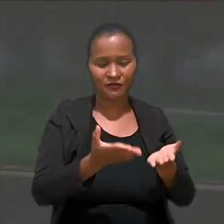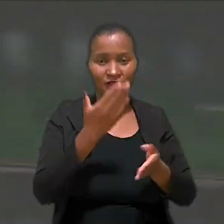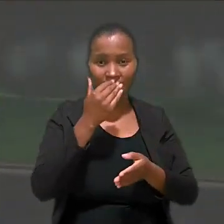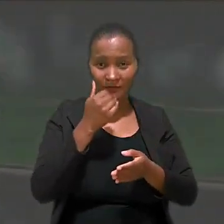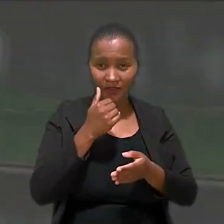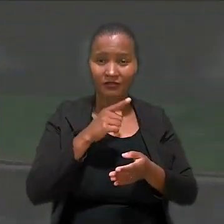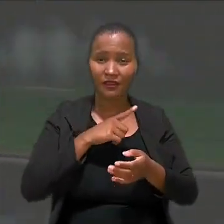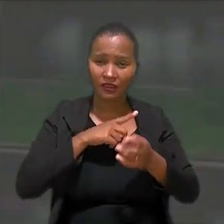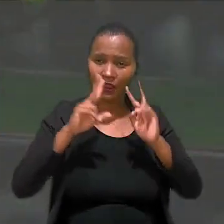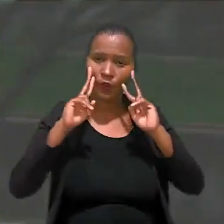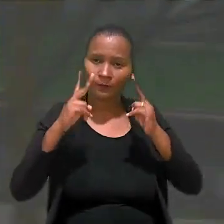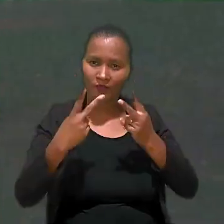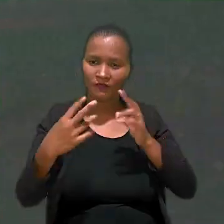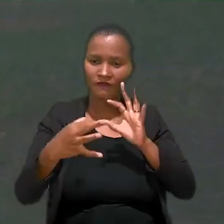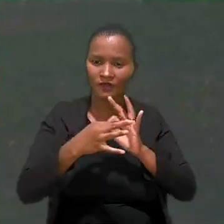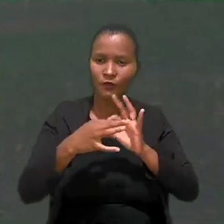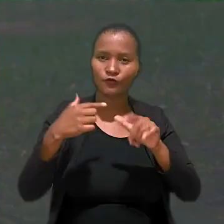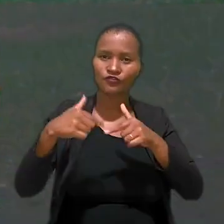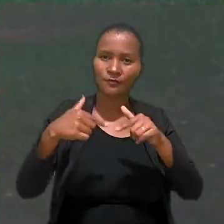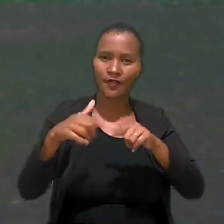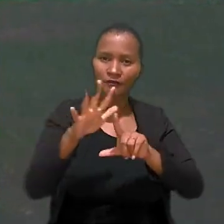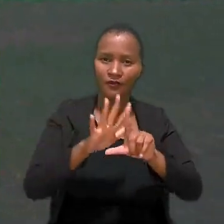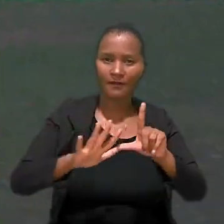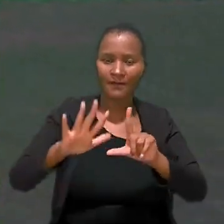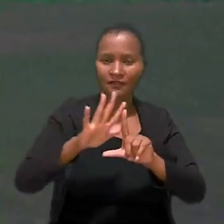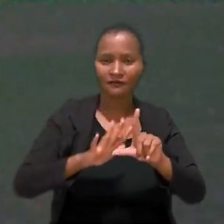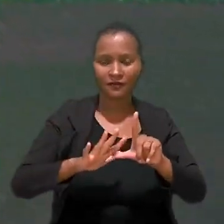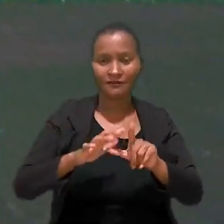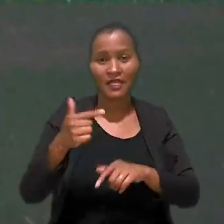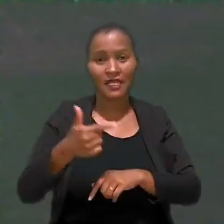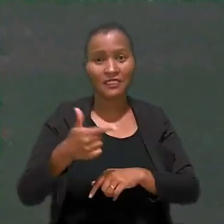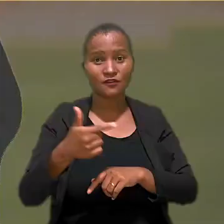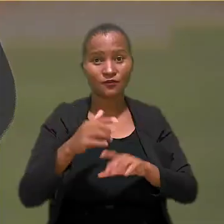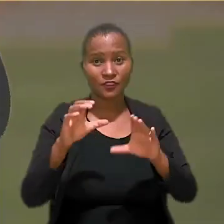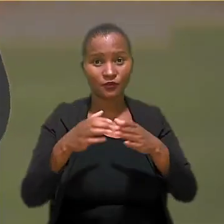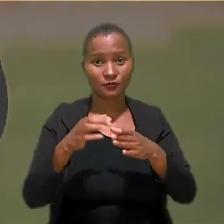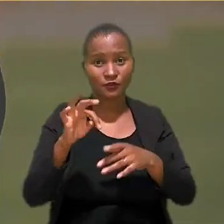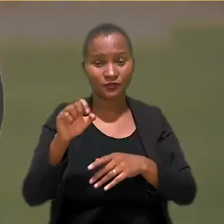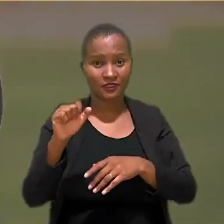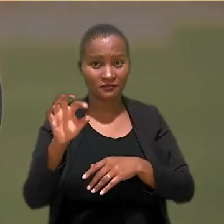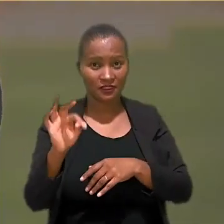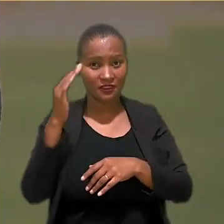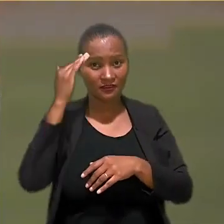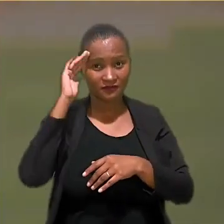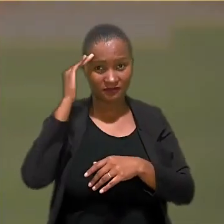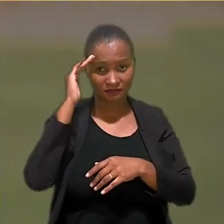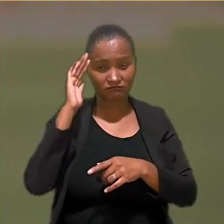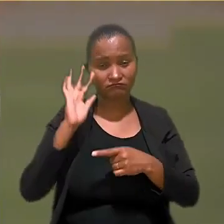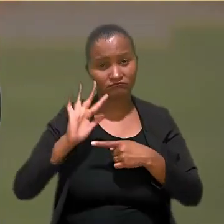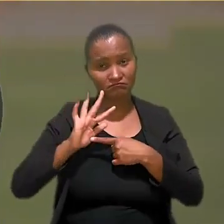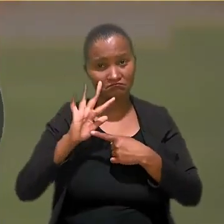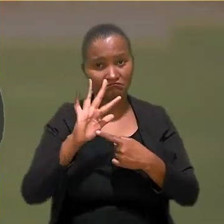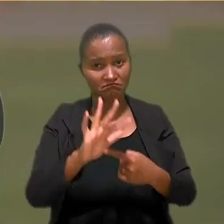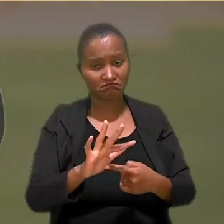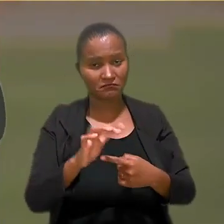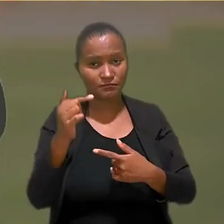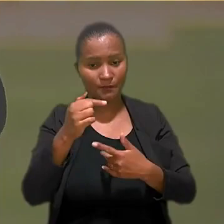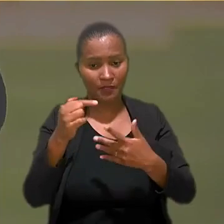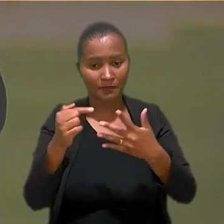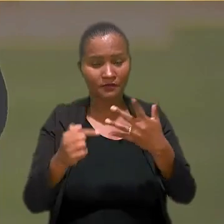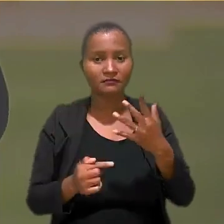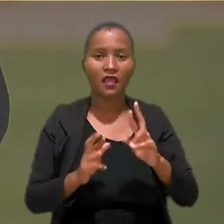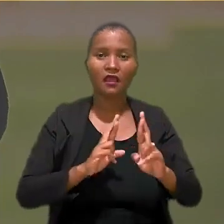Ciclista entregador de alimentos obtém reconhecimento de vínculo de emprego com plataforma. A segunda turma do TST considerou que